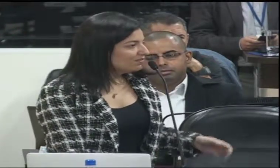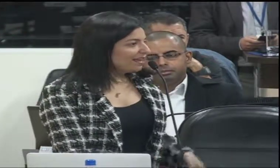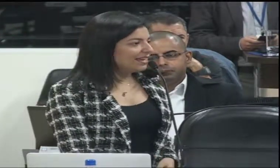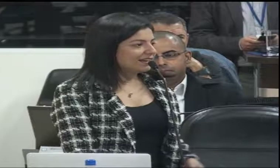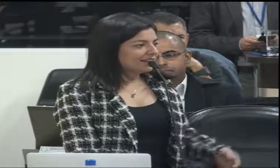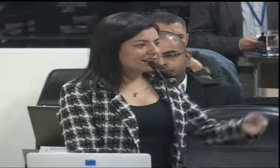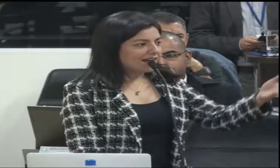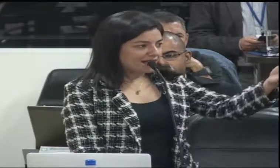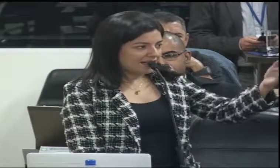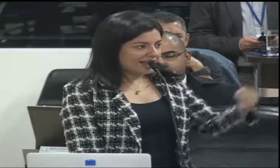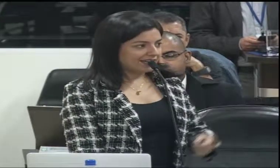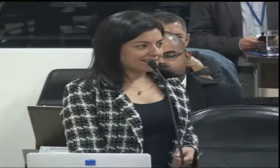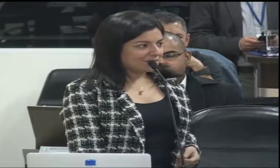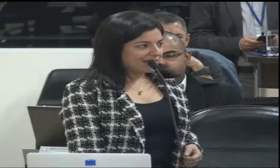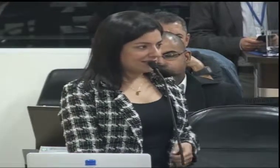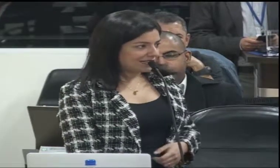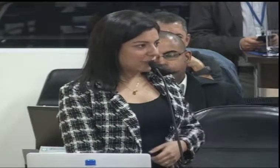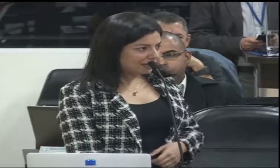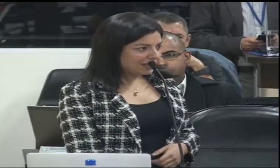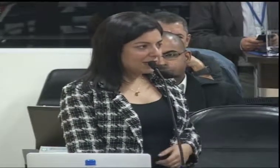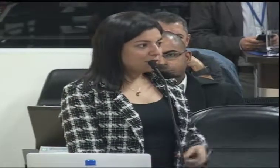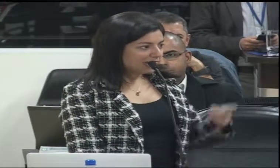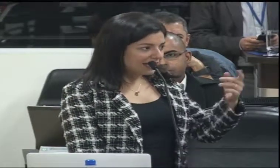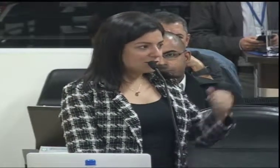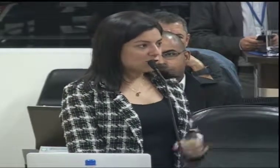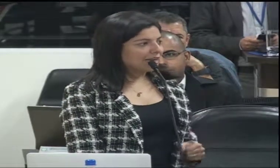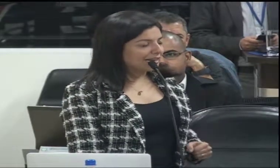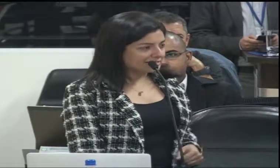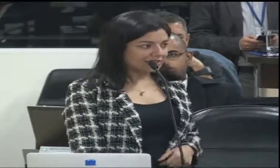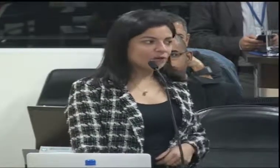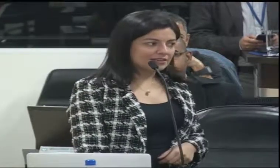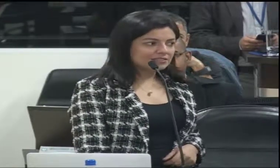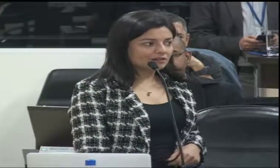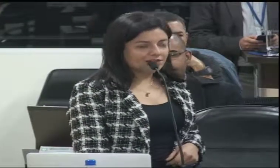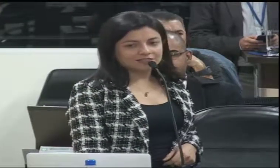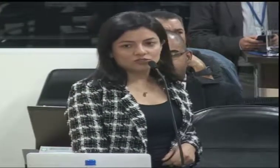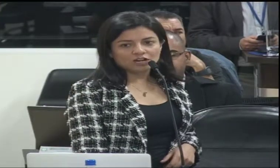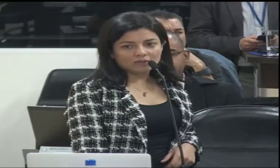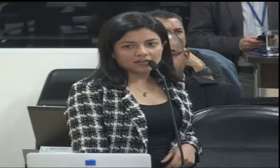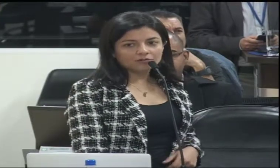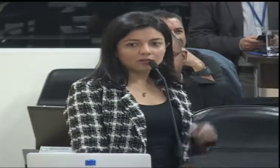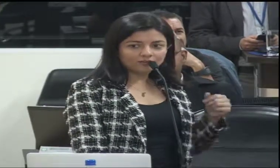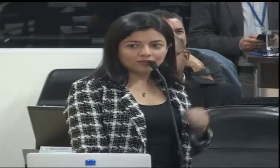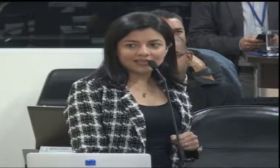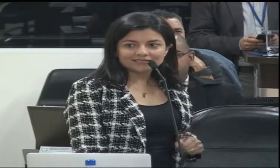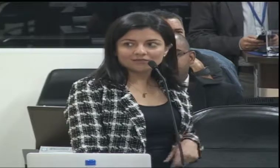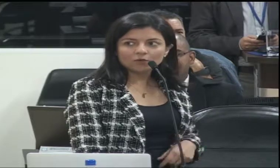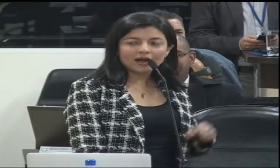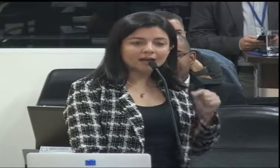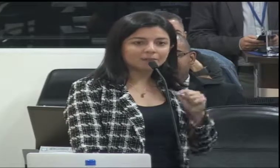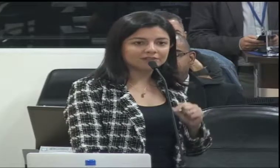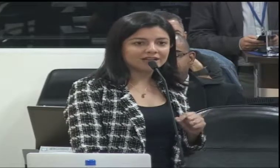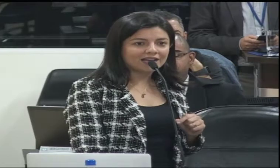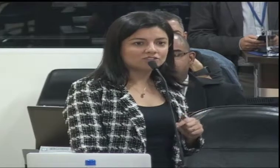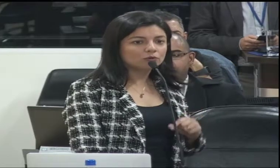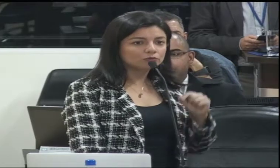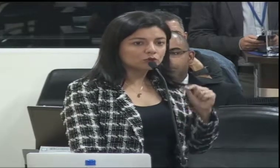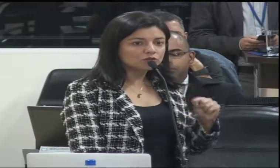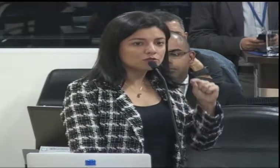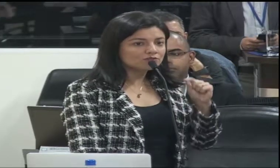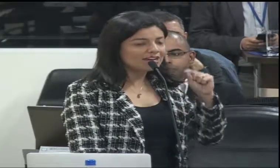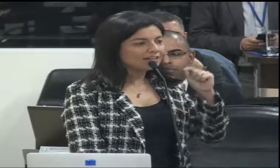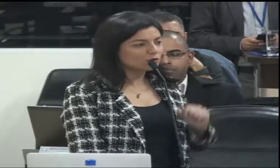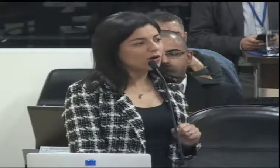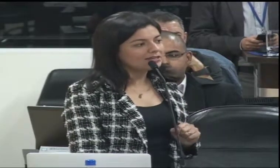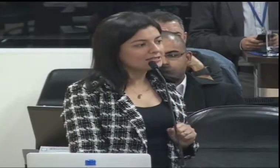Preciso me valer aqui da Érica Samara, que está no plenário, porque ela era jornalista na ocasião da Gazeta de Limeira, quando fez uma reportagem com